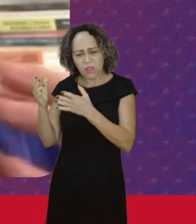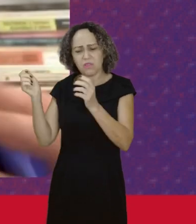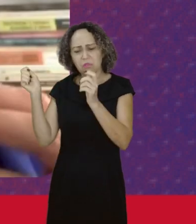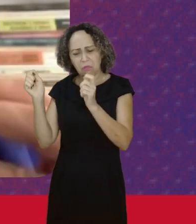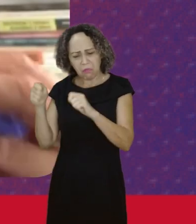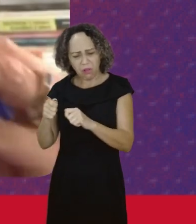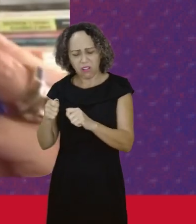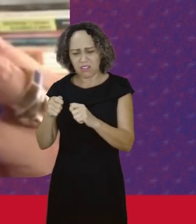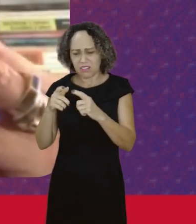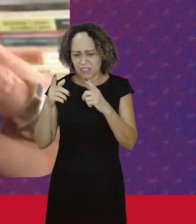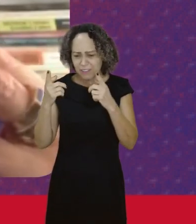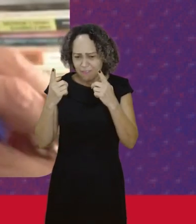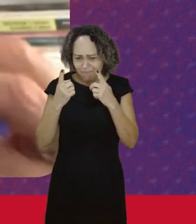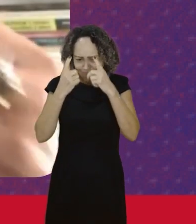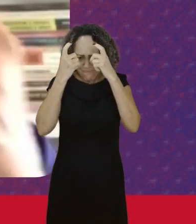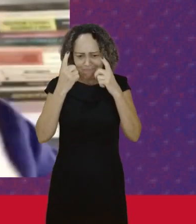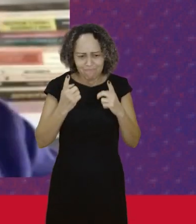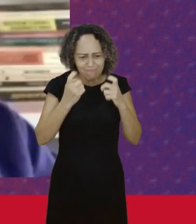nós